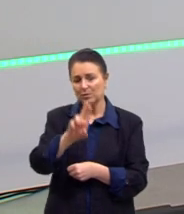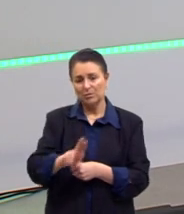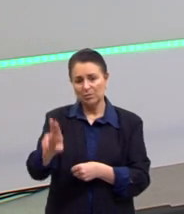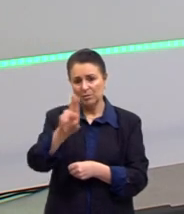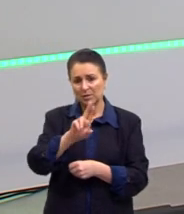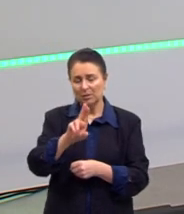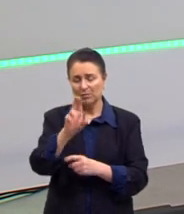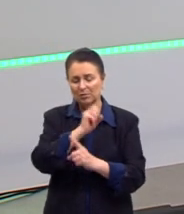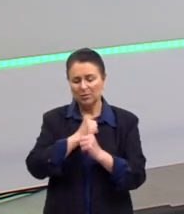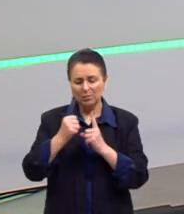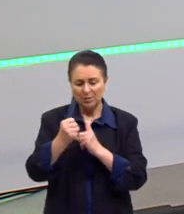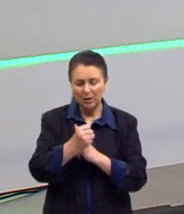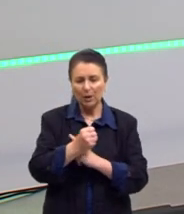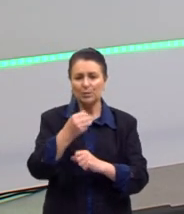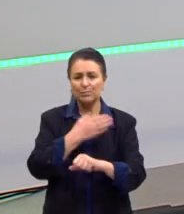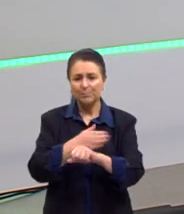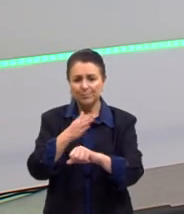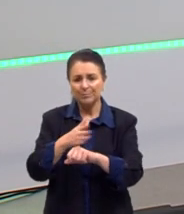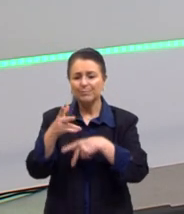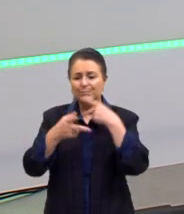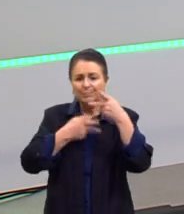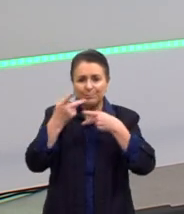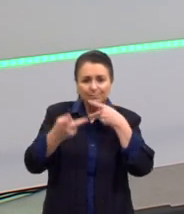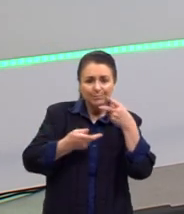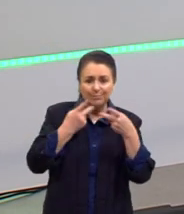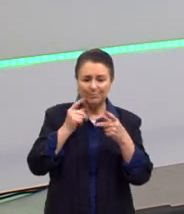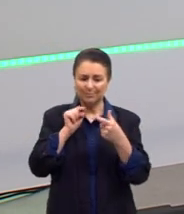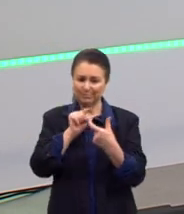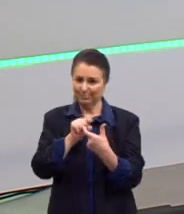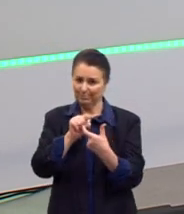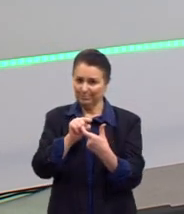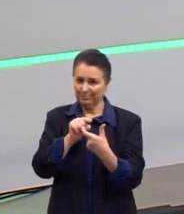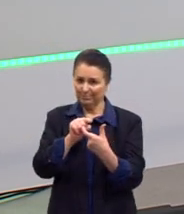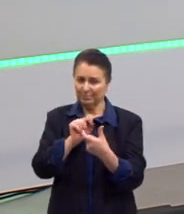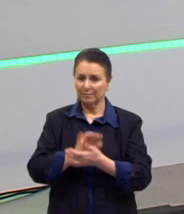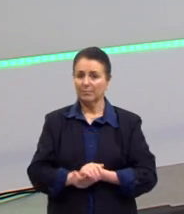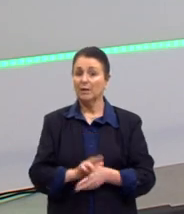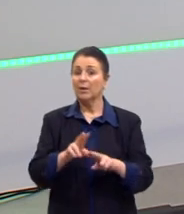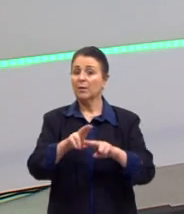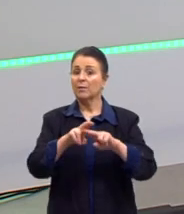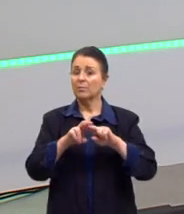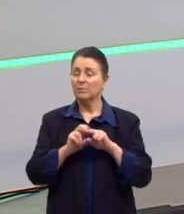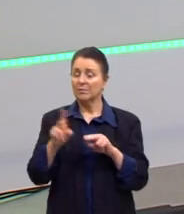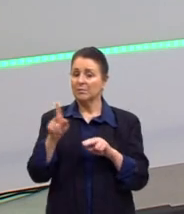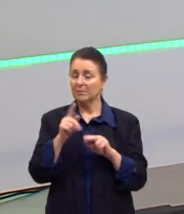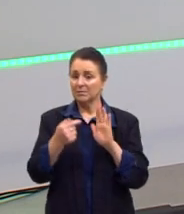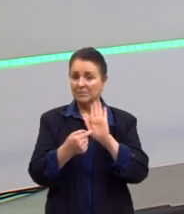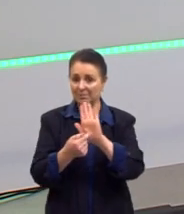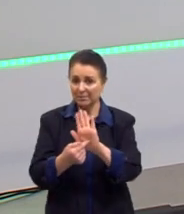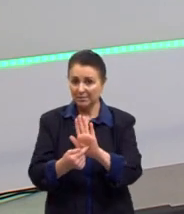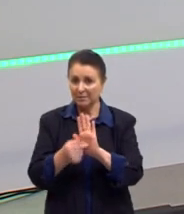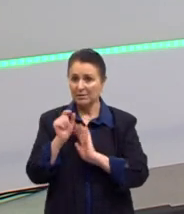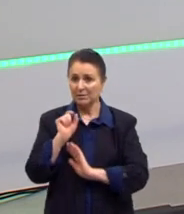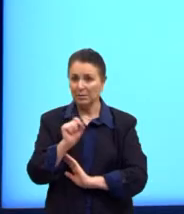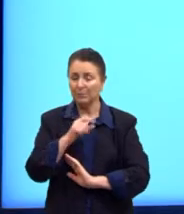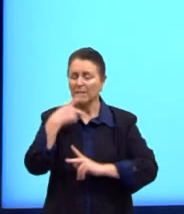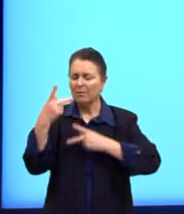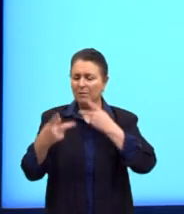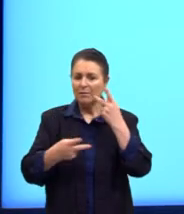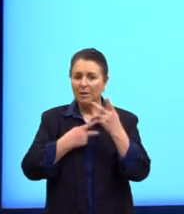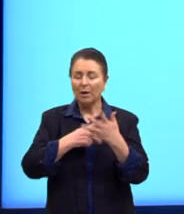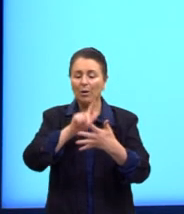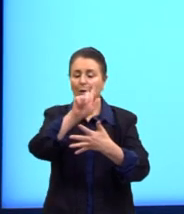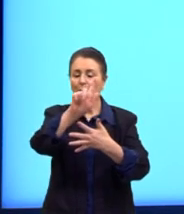aos nossos costumes de fala para isso aí eu trouxe para vocês então a gente falar sobre